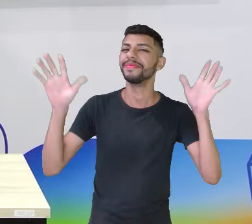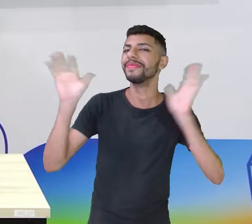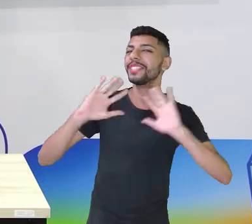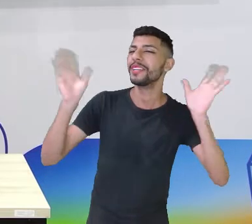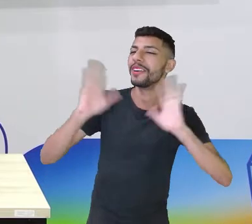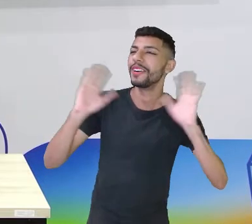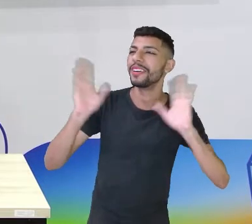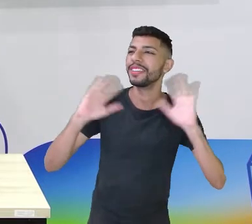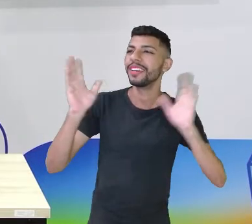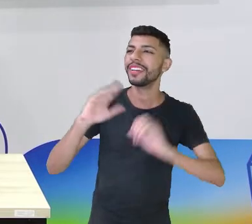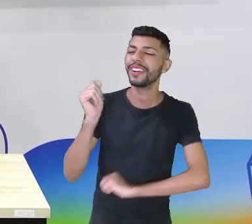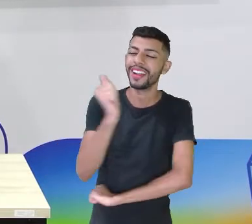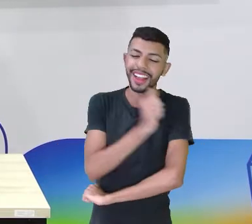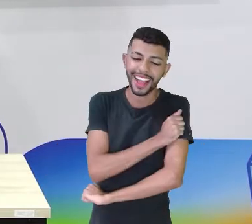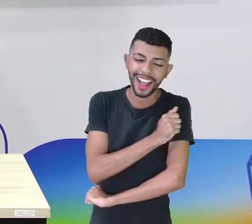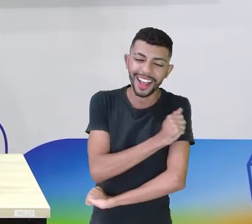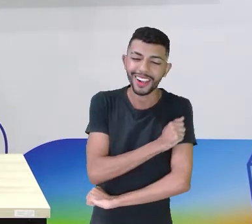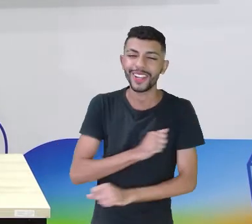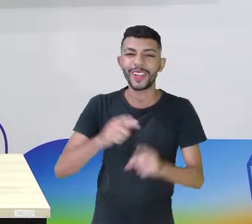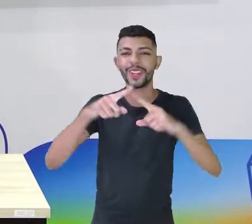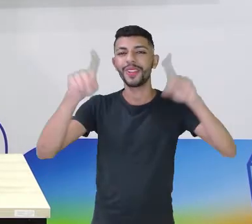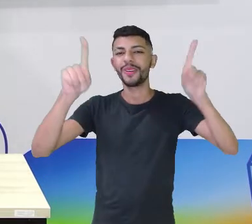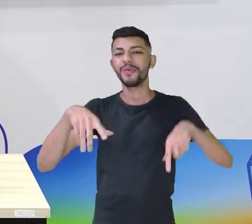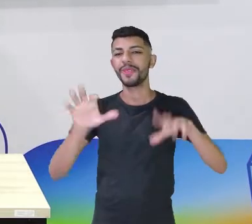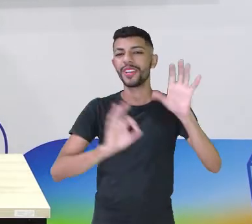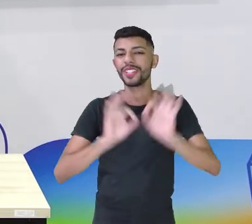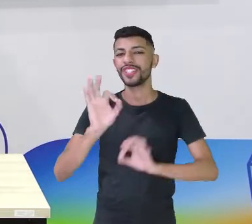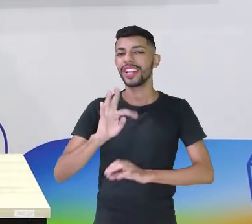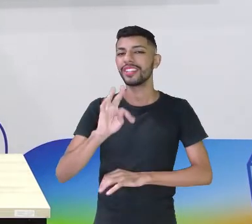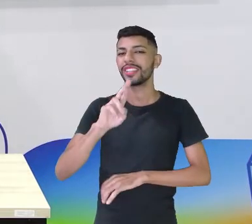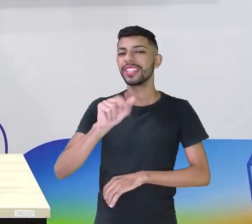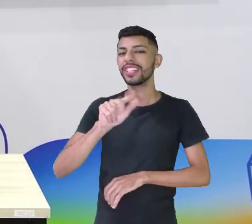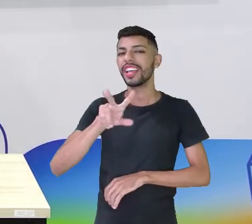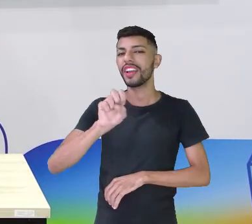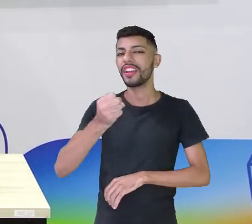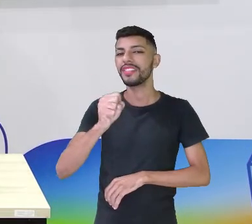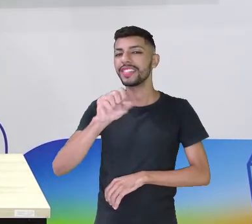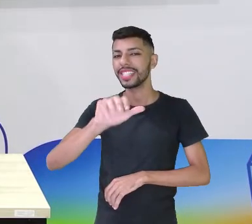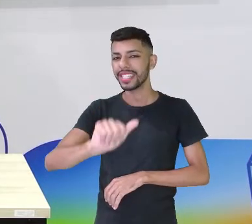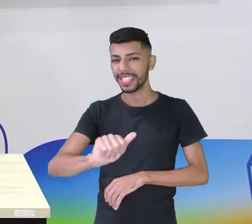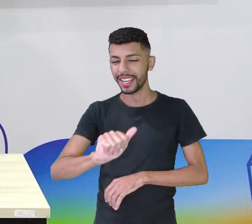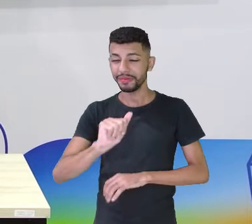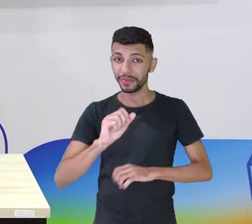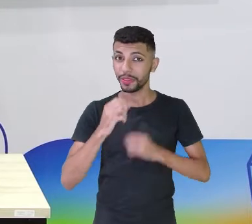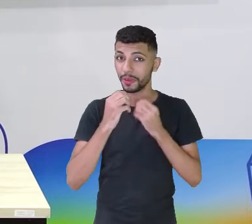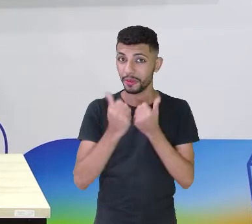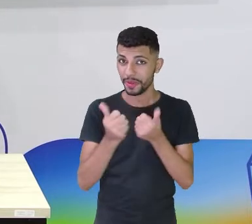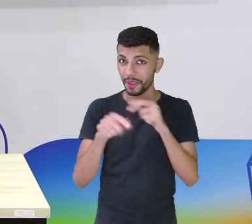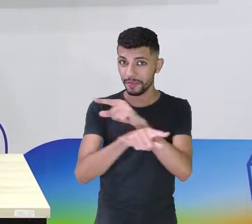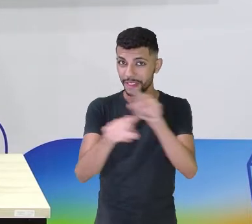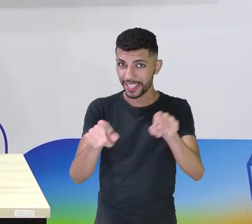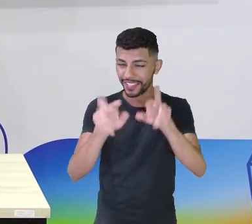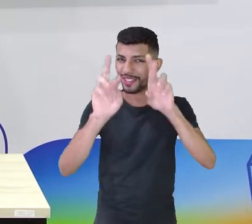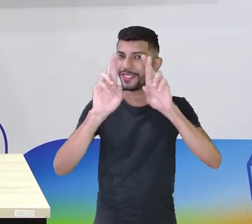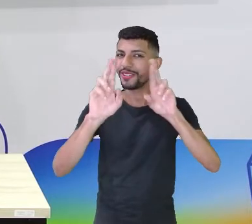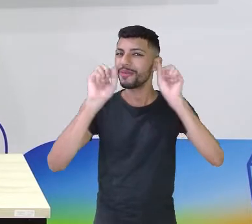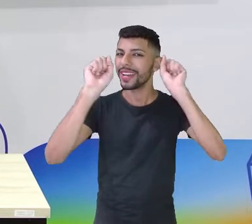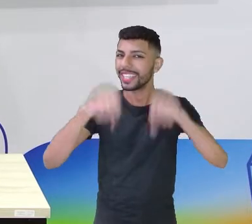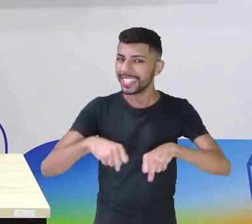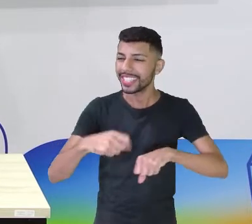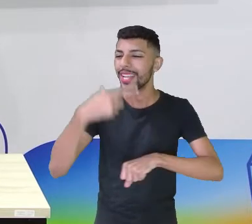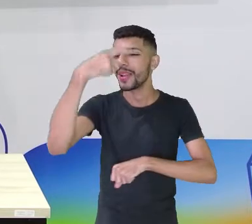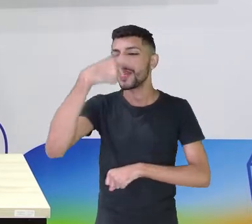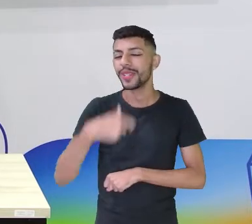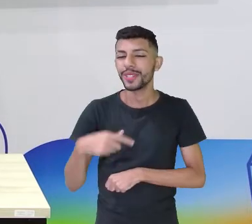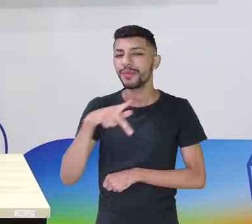Olá, querido aluno do programa Travessia, tudo bem com vocês? Espero que sim. Eu me chamo